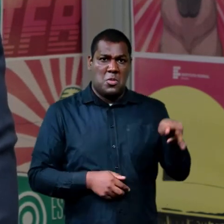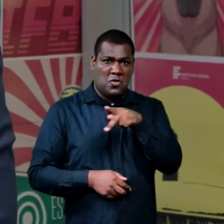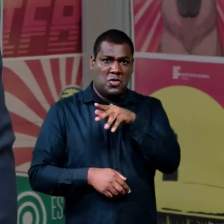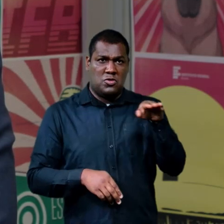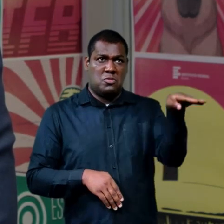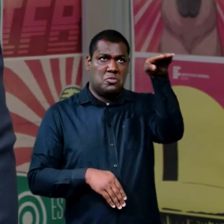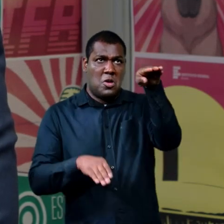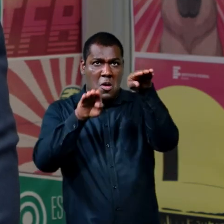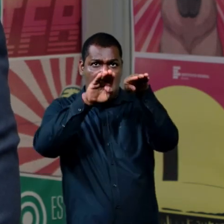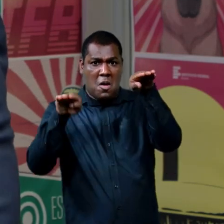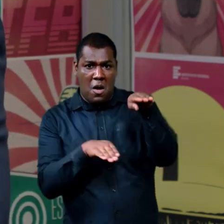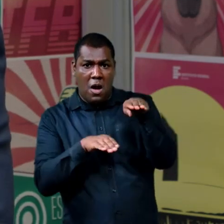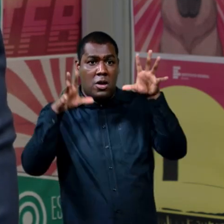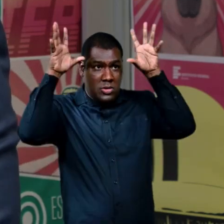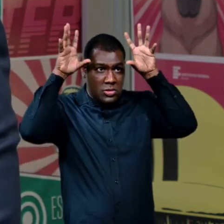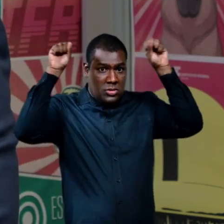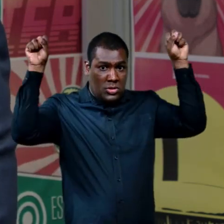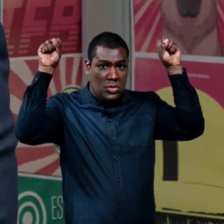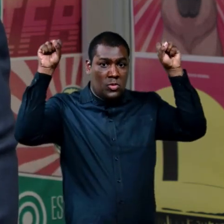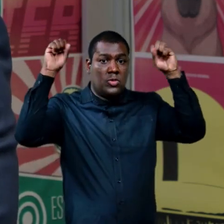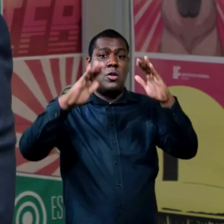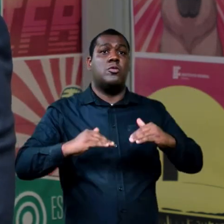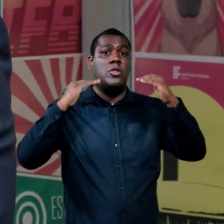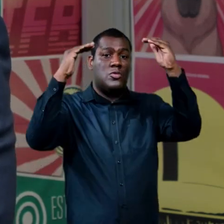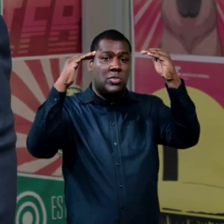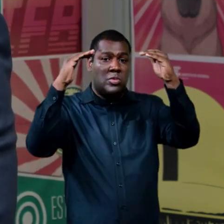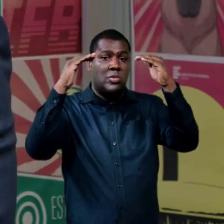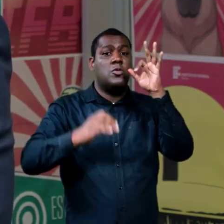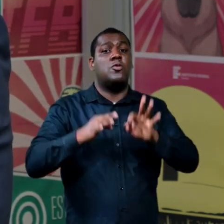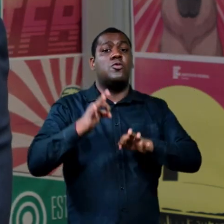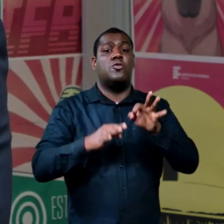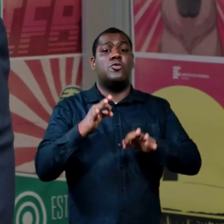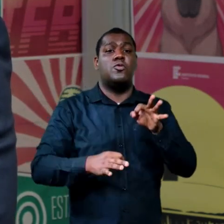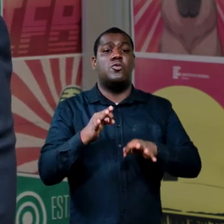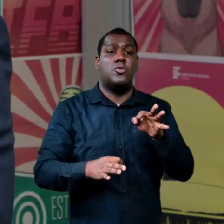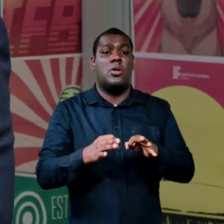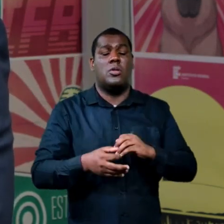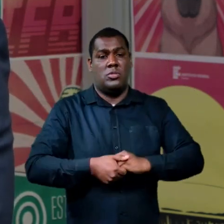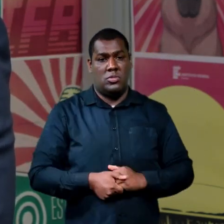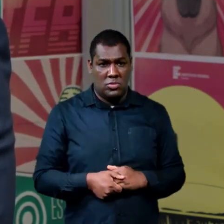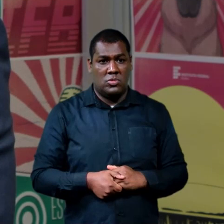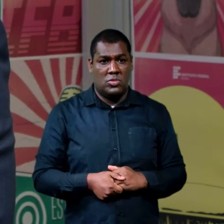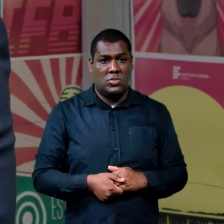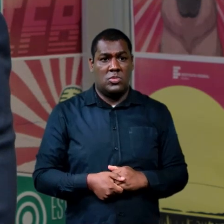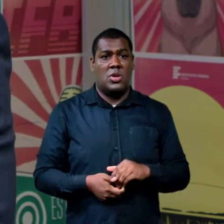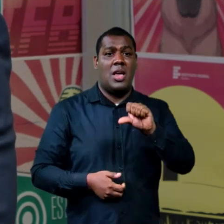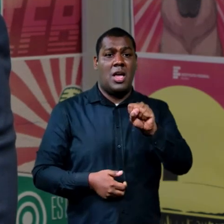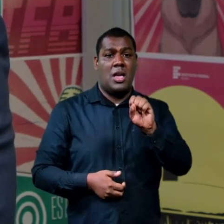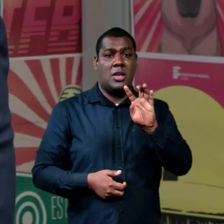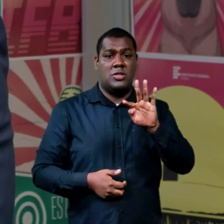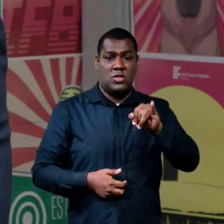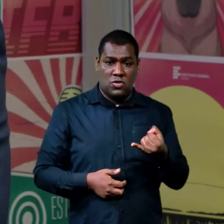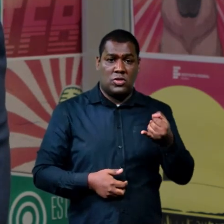tribunais superiores. E felizmente nós conseguimos pacificar o entendimento no Superior Tribunal de Justiça de